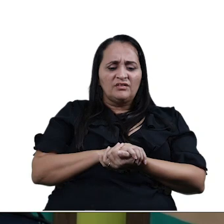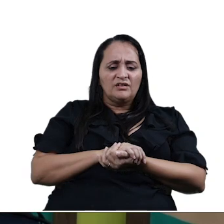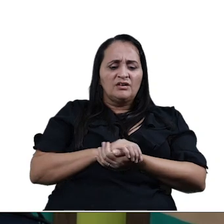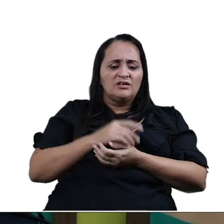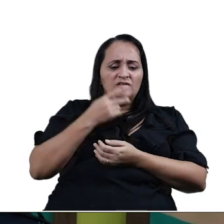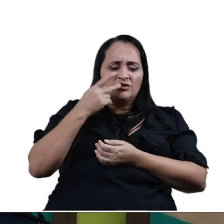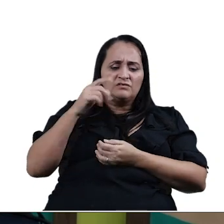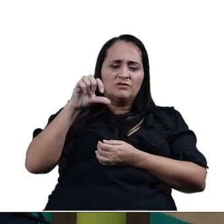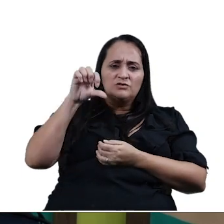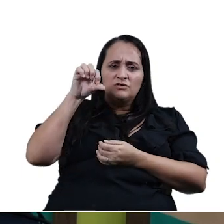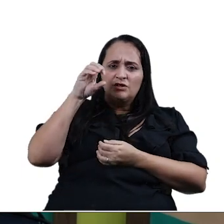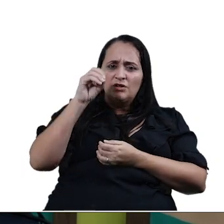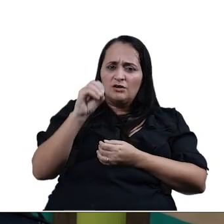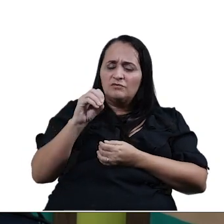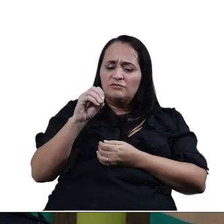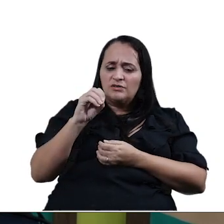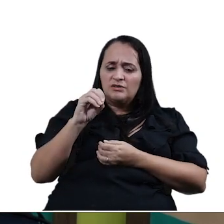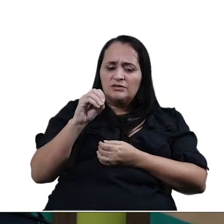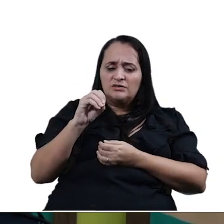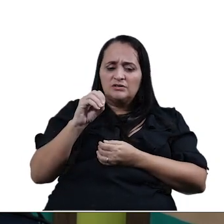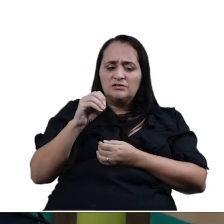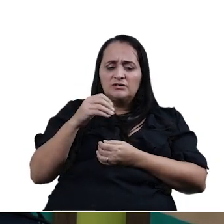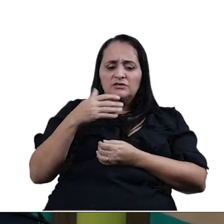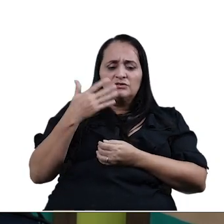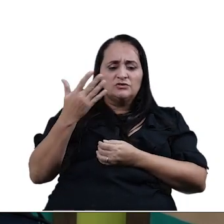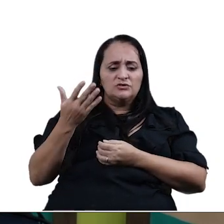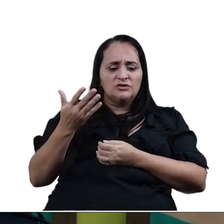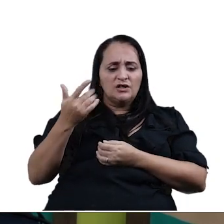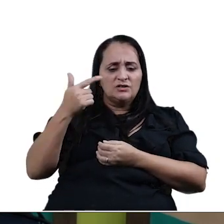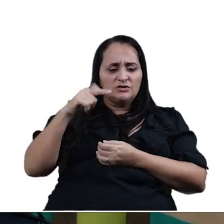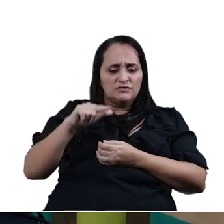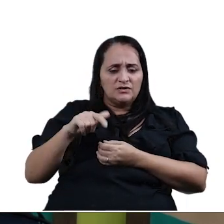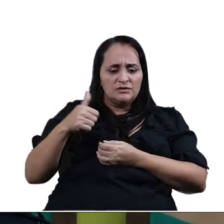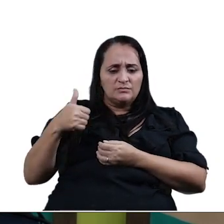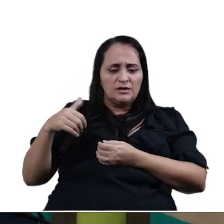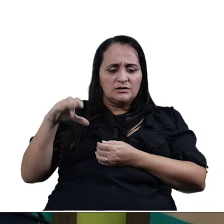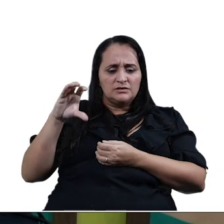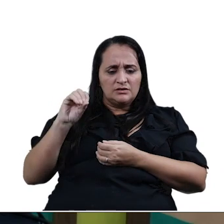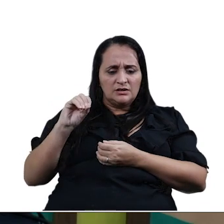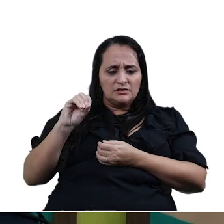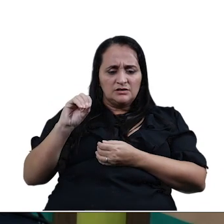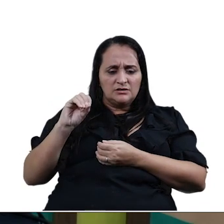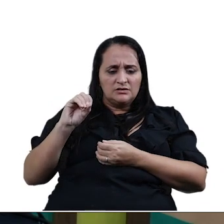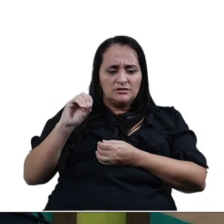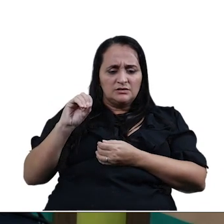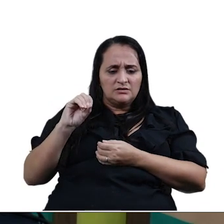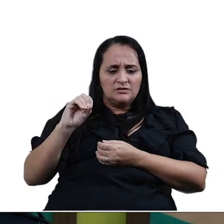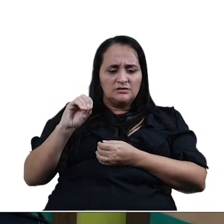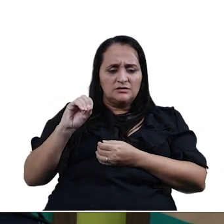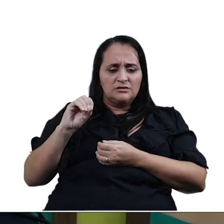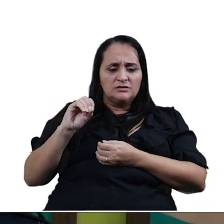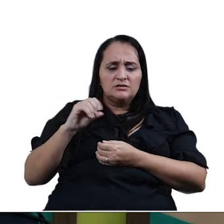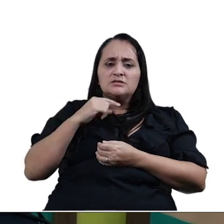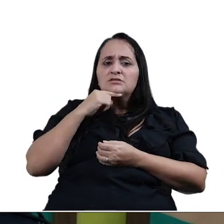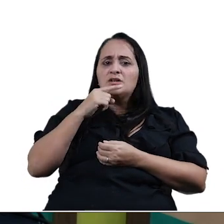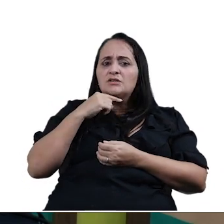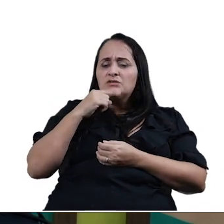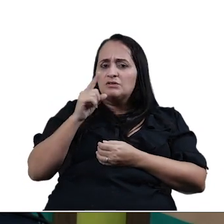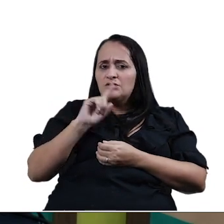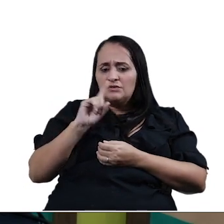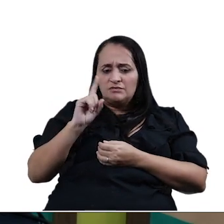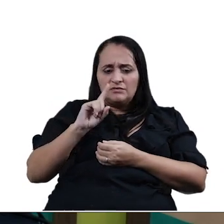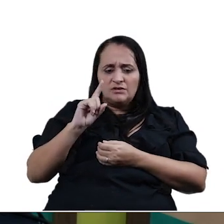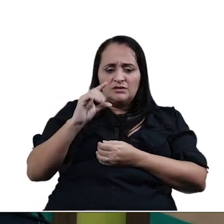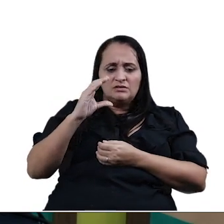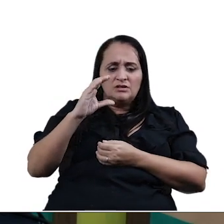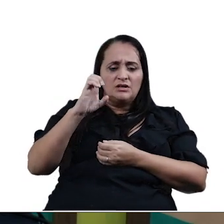tinha 90 unidades, já iria, se tivesse mais 10 pessoas, já não daria para ficar nesse hotel, que já